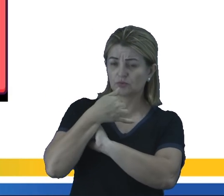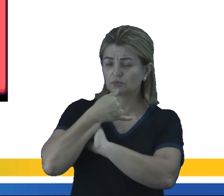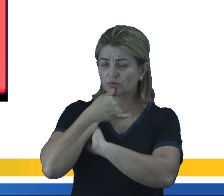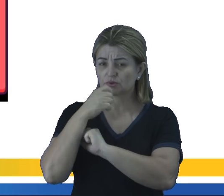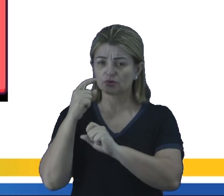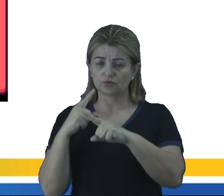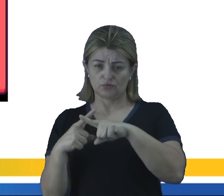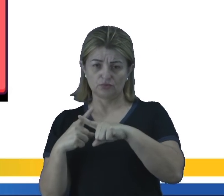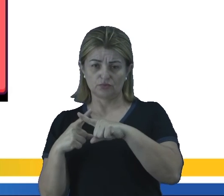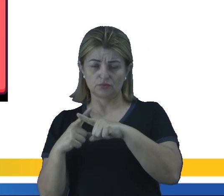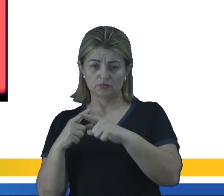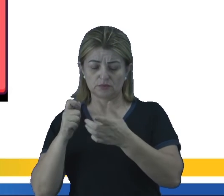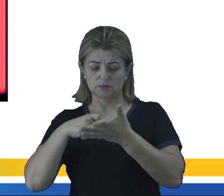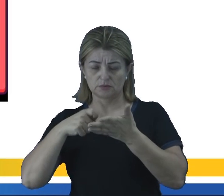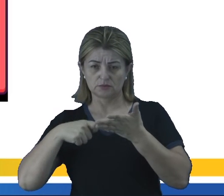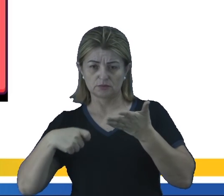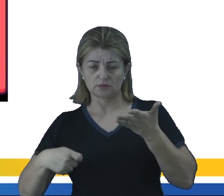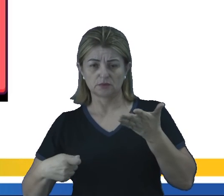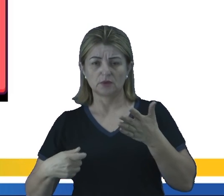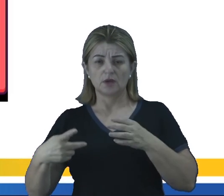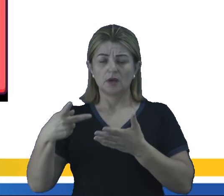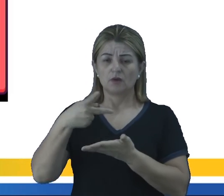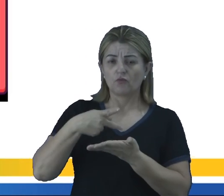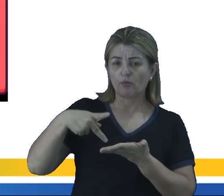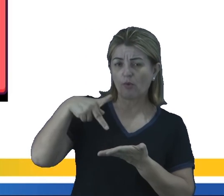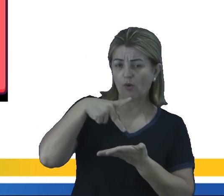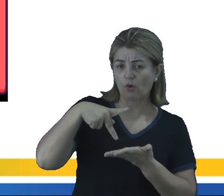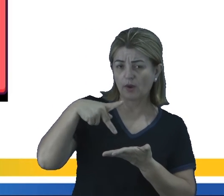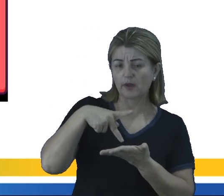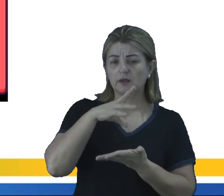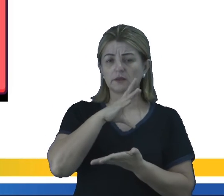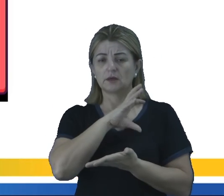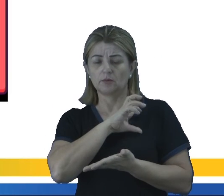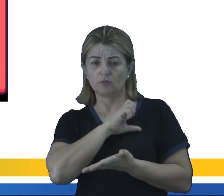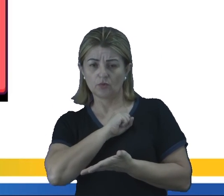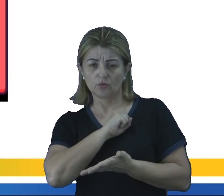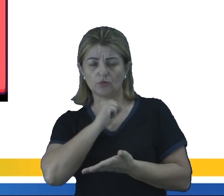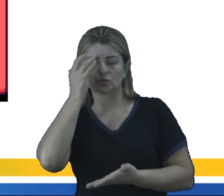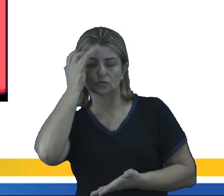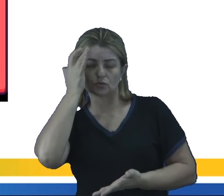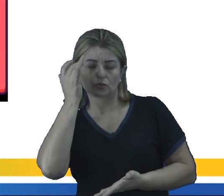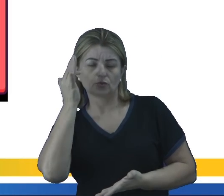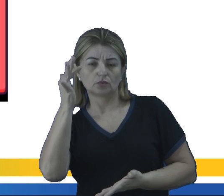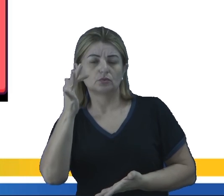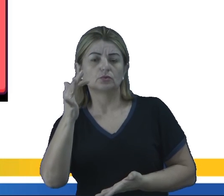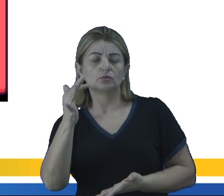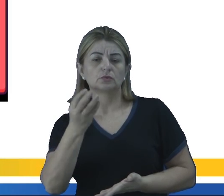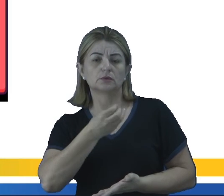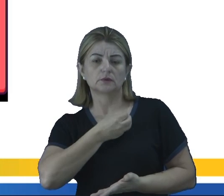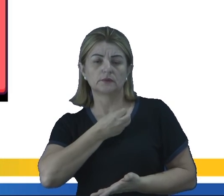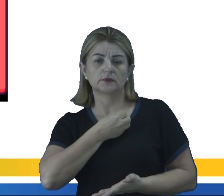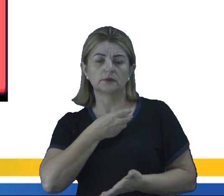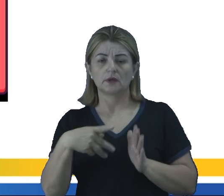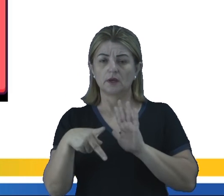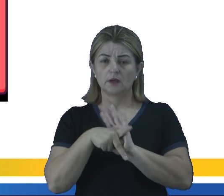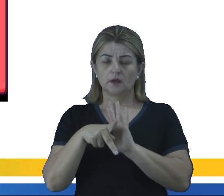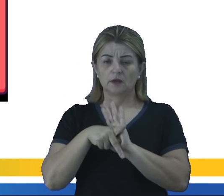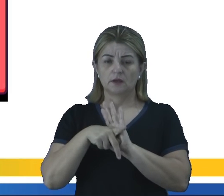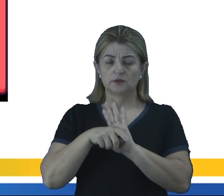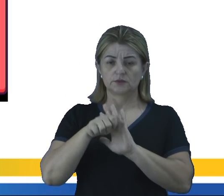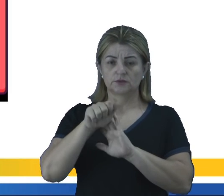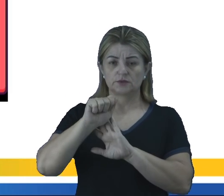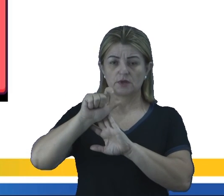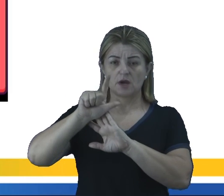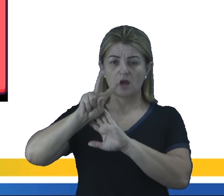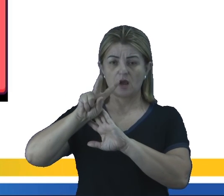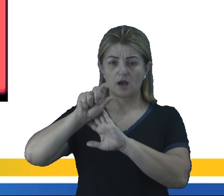diferenças. Aquele texto que ele traz a revolução, que ele traz o eu, que ele traz o ideal de originalidade, e aquele outro texto